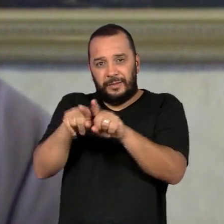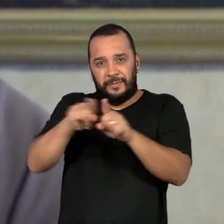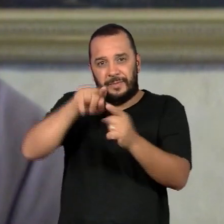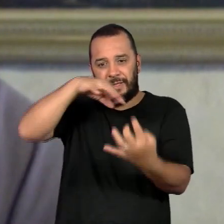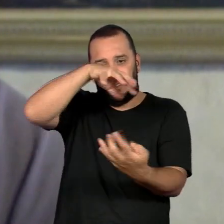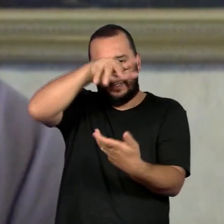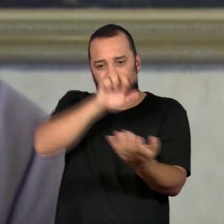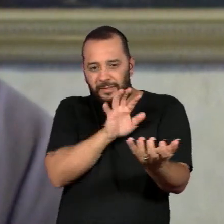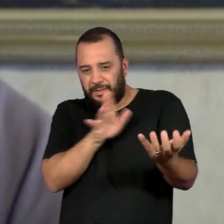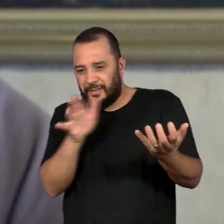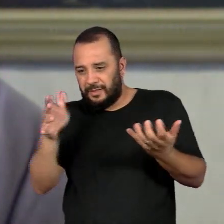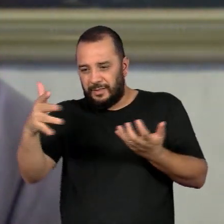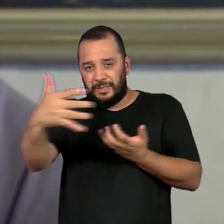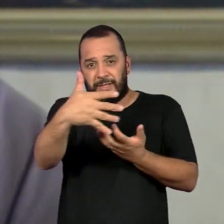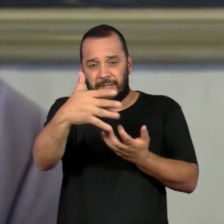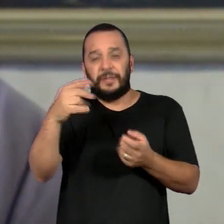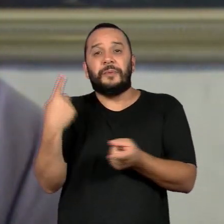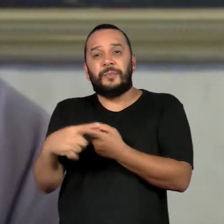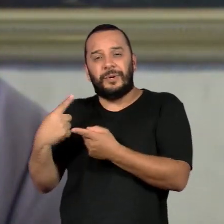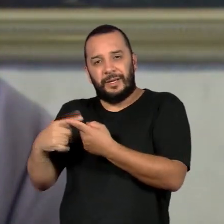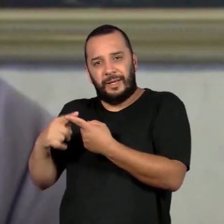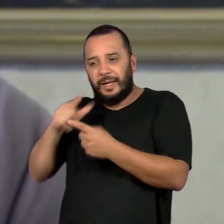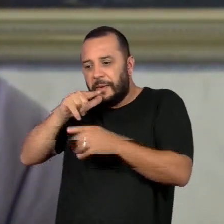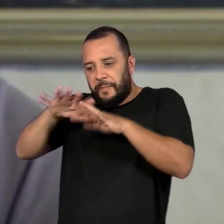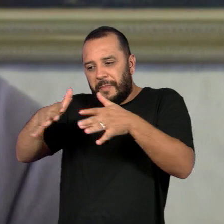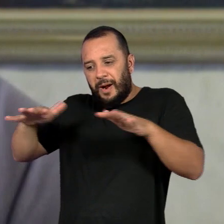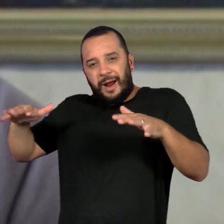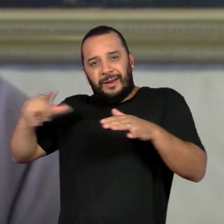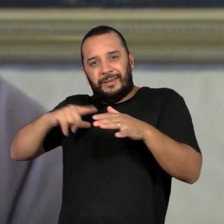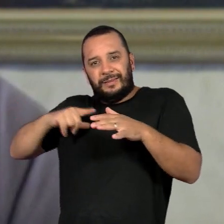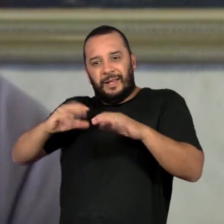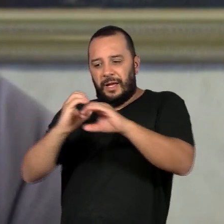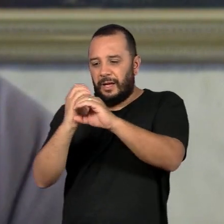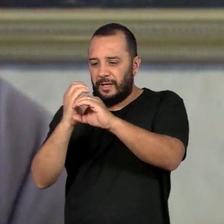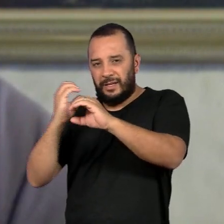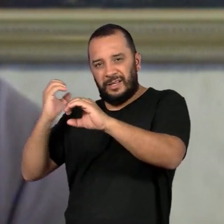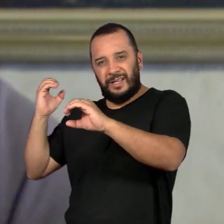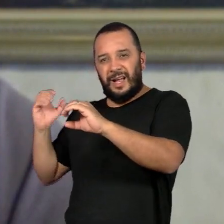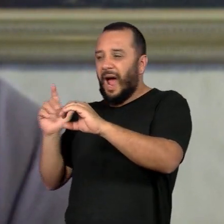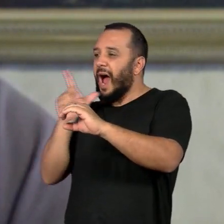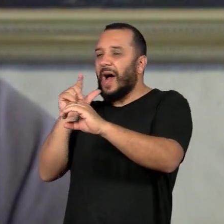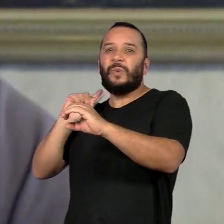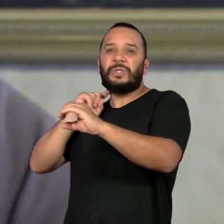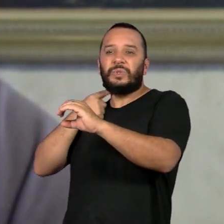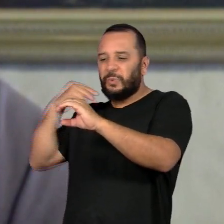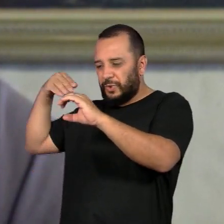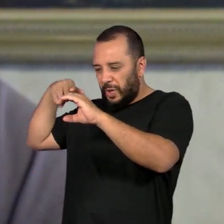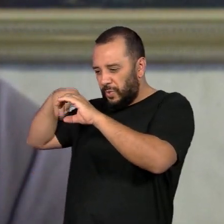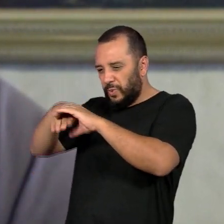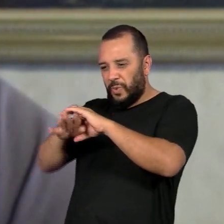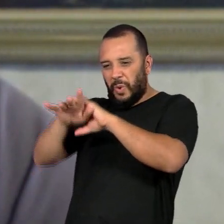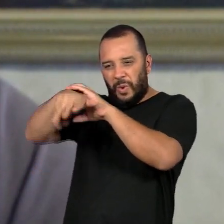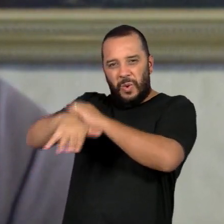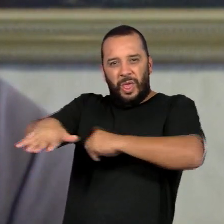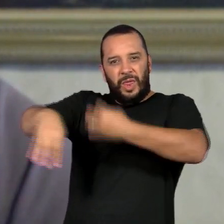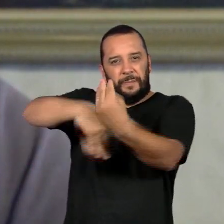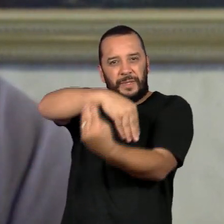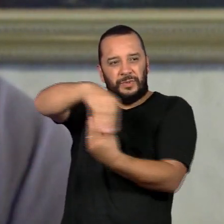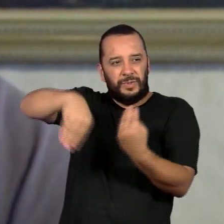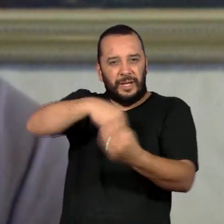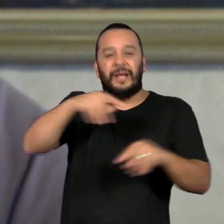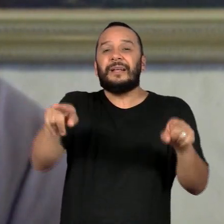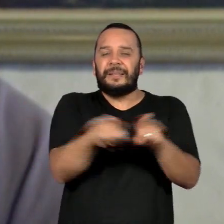esgoto urbano não tratado e despejado diretamente nos rios e no oceano, mas também por fertilizantes agrícolas, que acabam